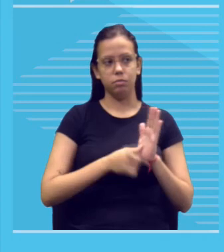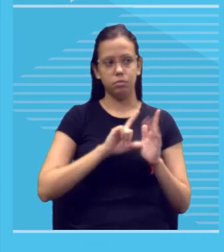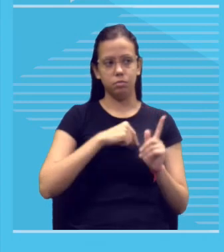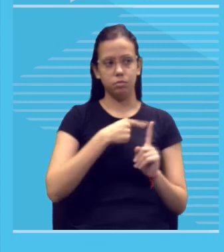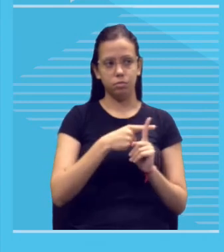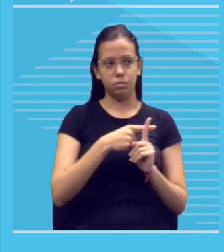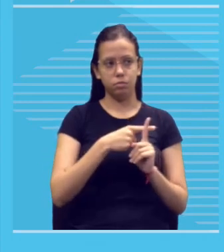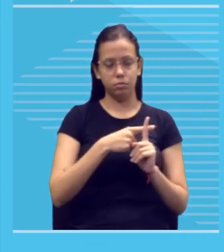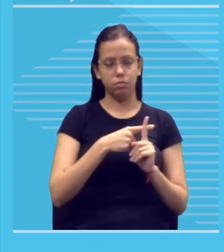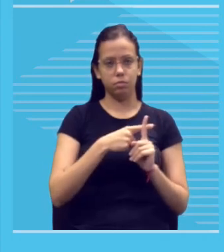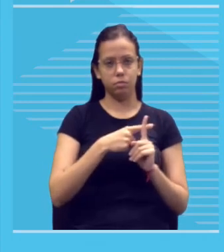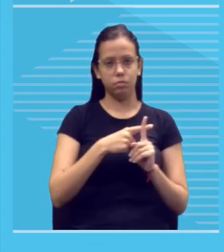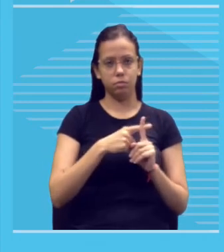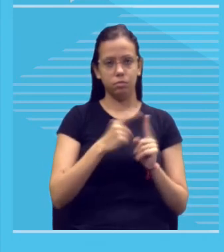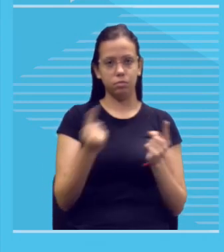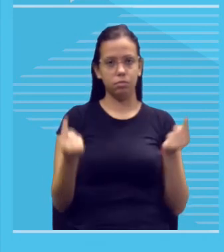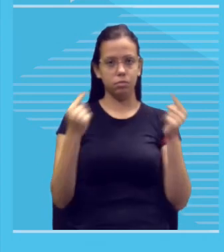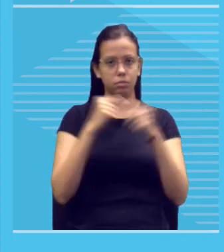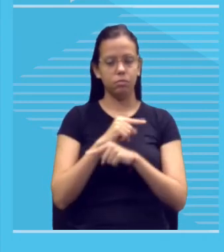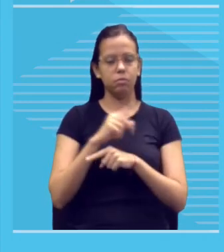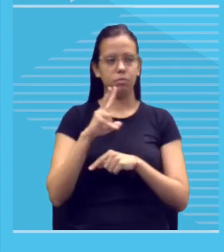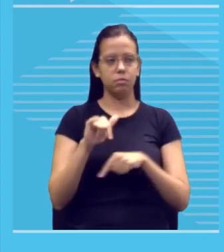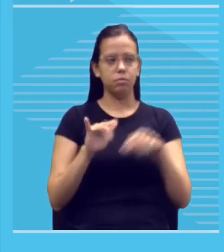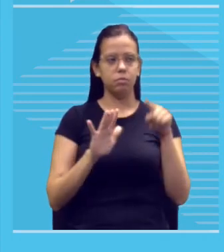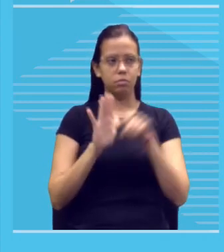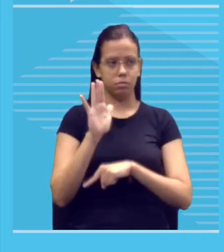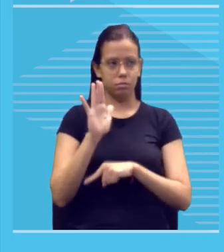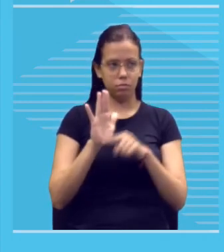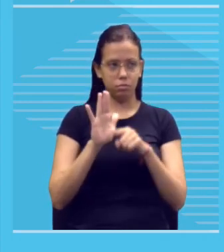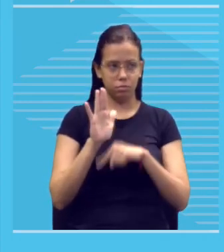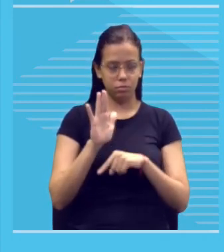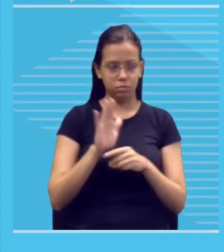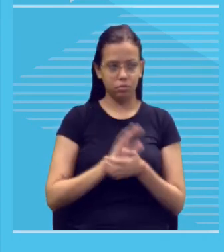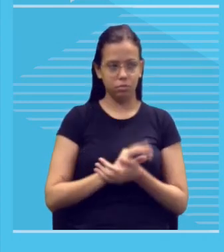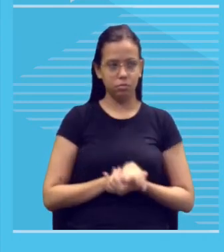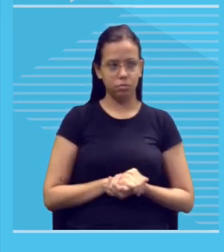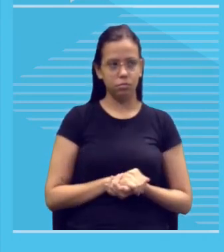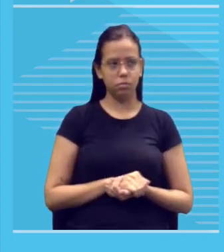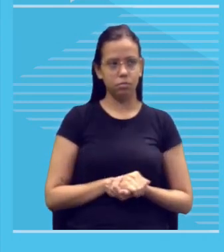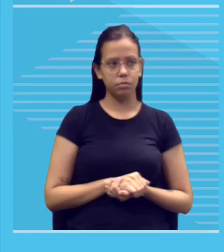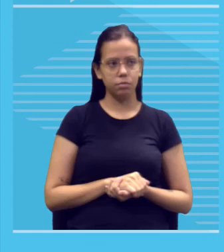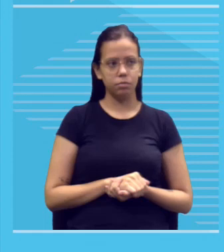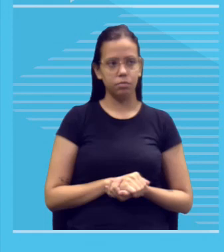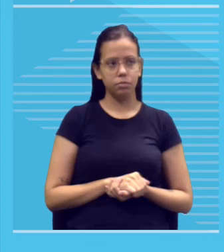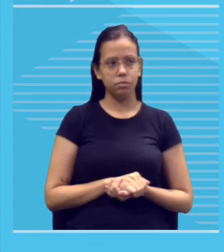quando eu jogo ele para lá ele vai fazer a operação contrária de somar subtrair